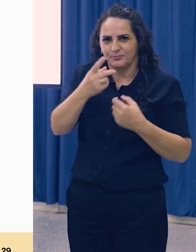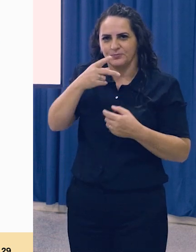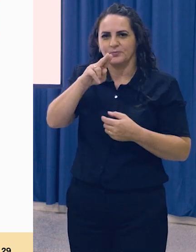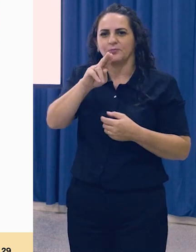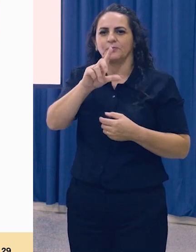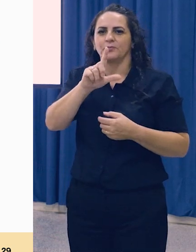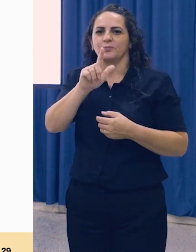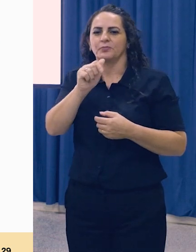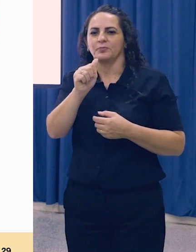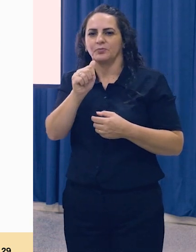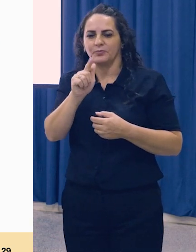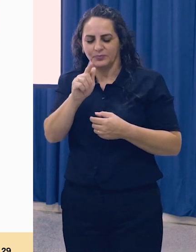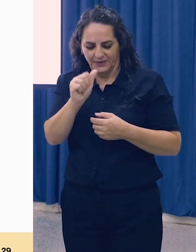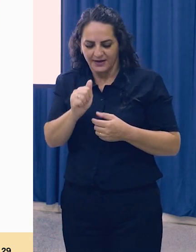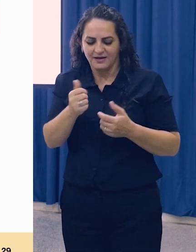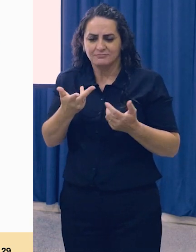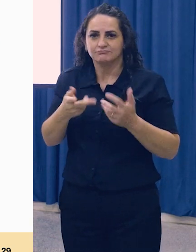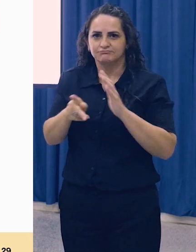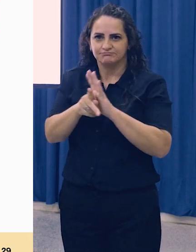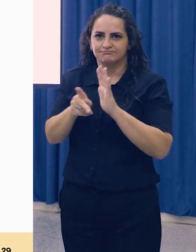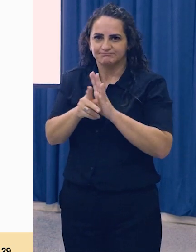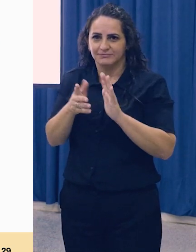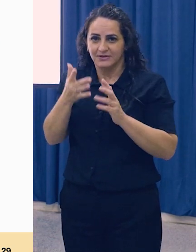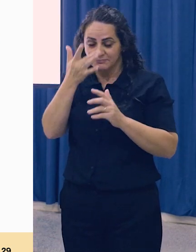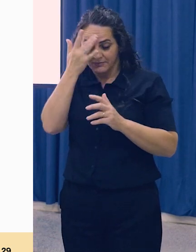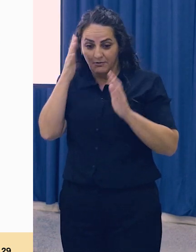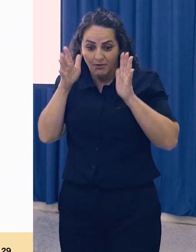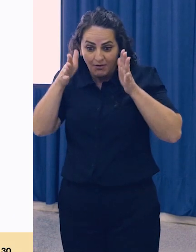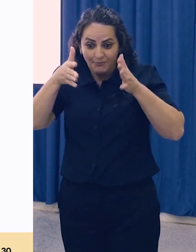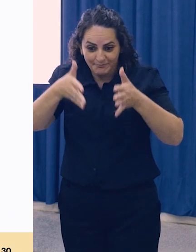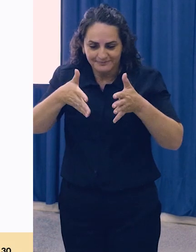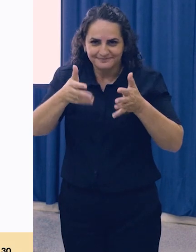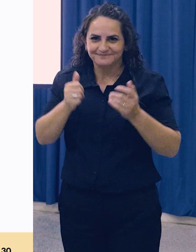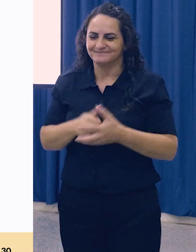maneira criativa, né? Uma maneira que chama muita atenção.